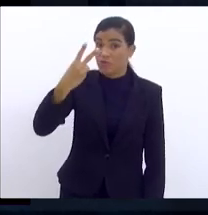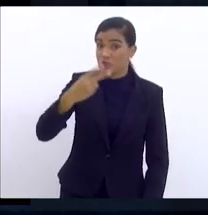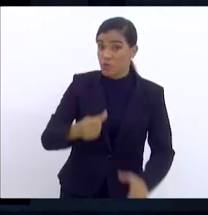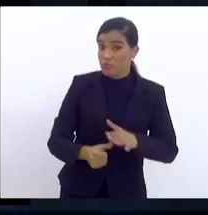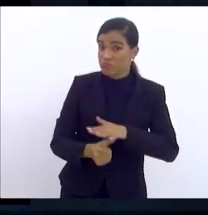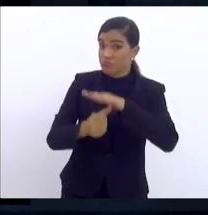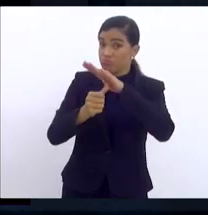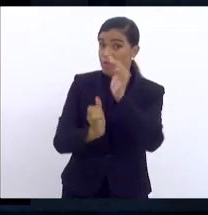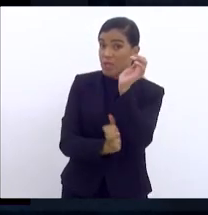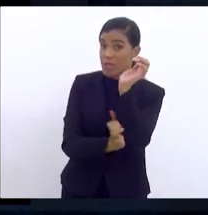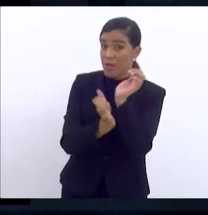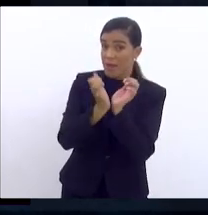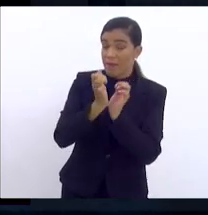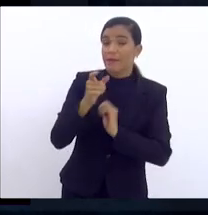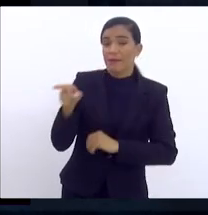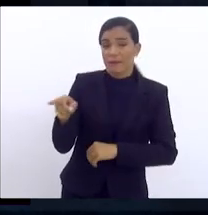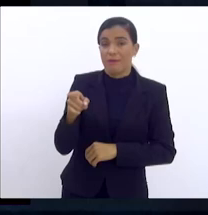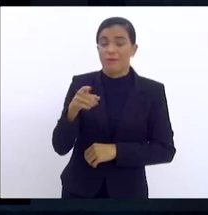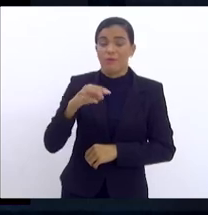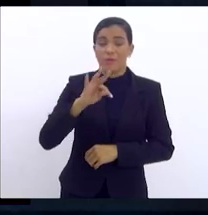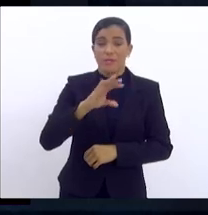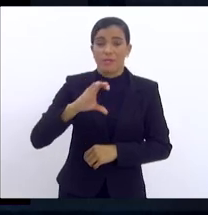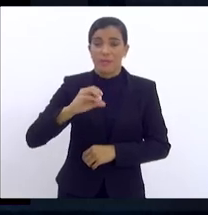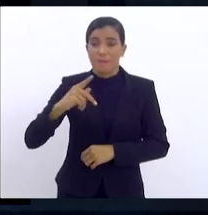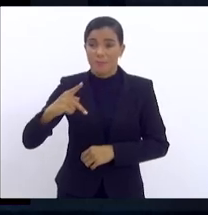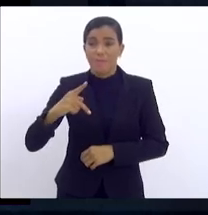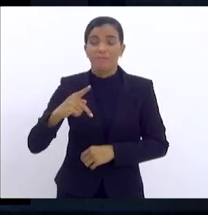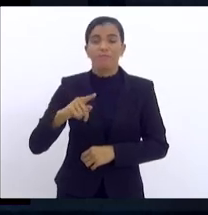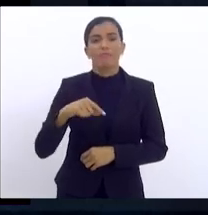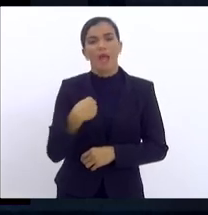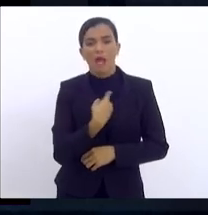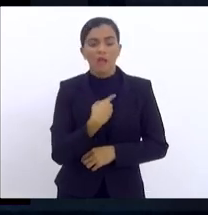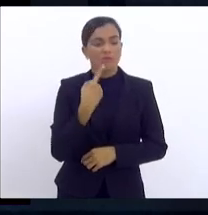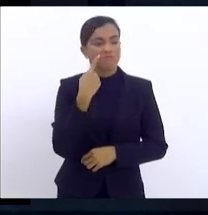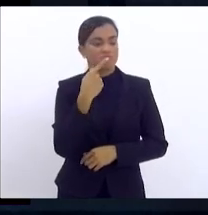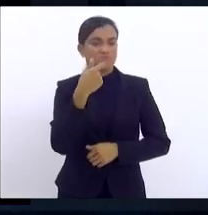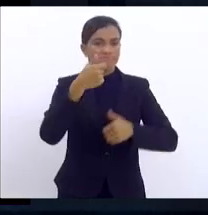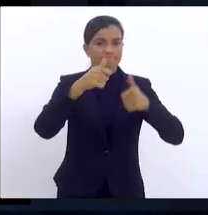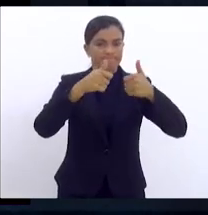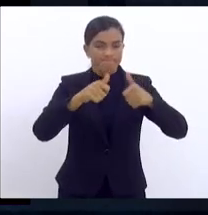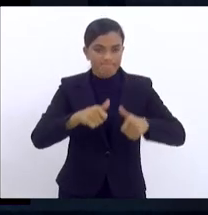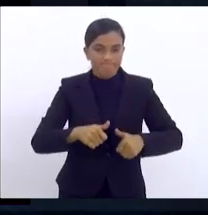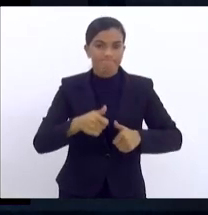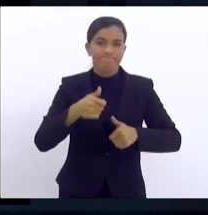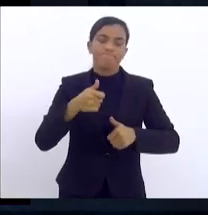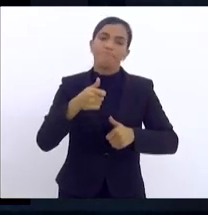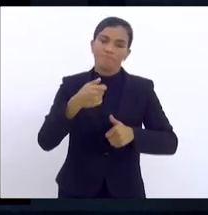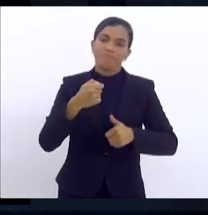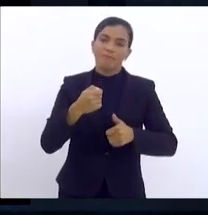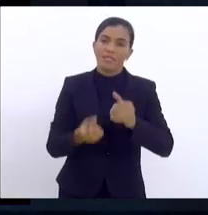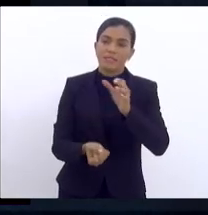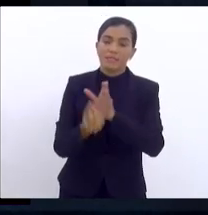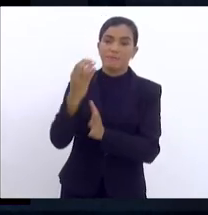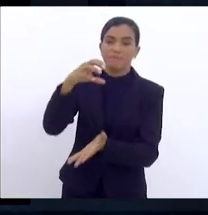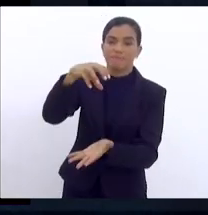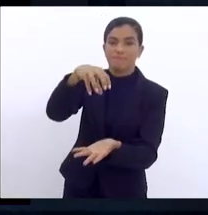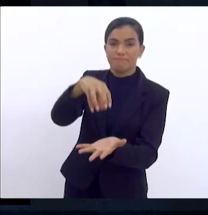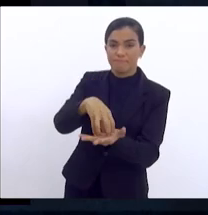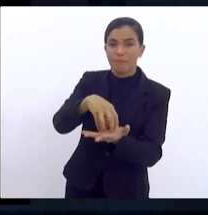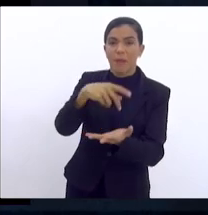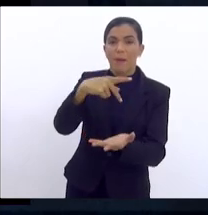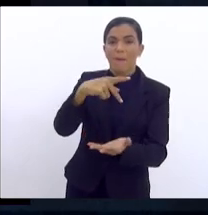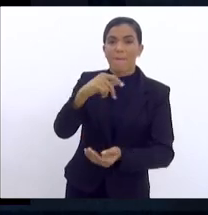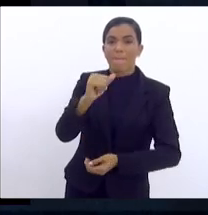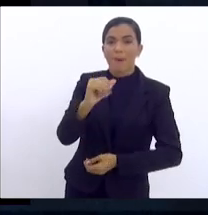comando a partir desse momento a gente viu a necessidade da criação de um policiamento para o local hoje a gente tem um patama